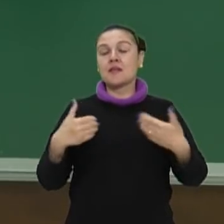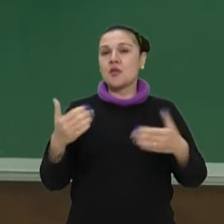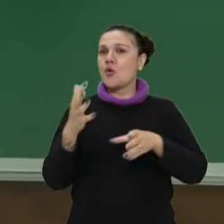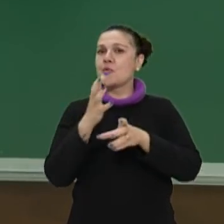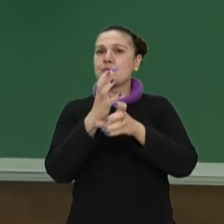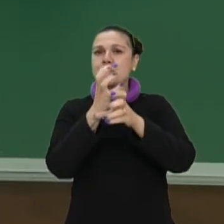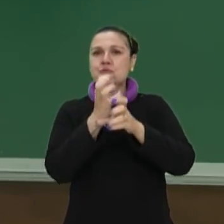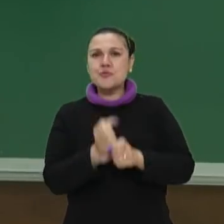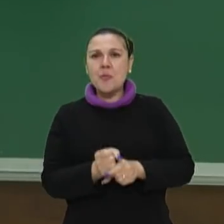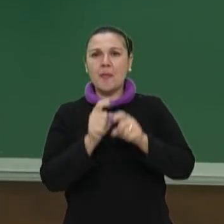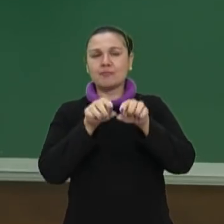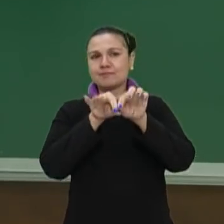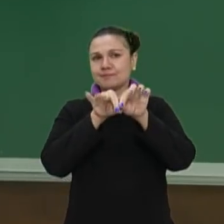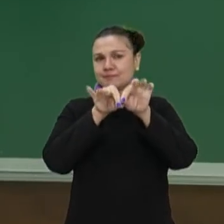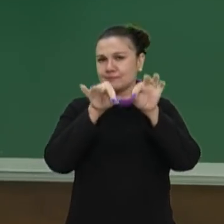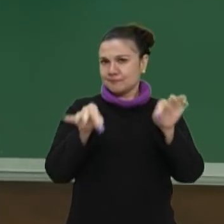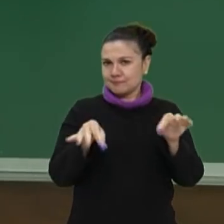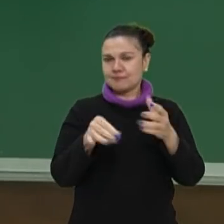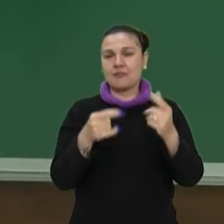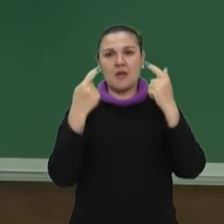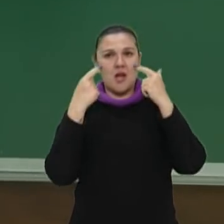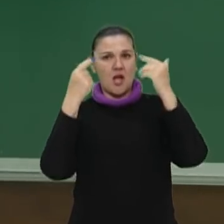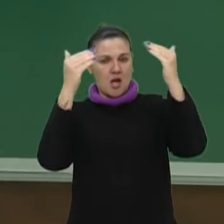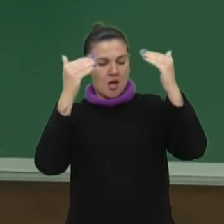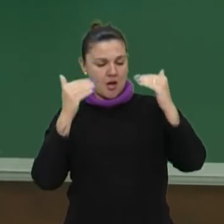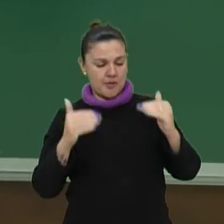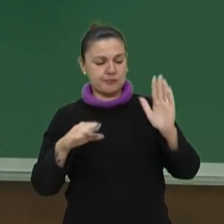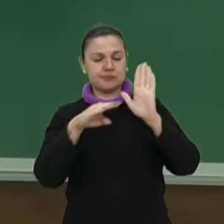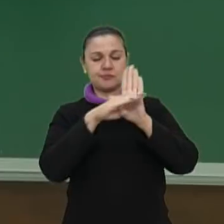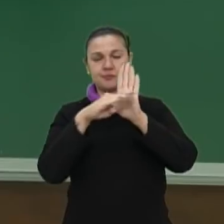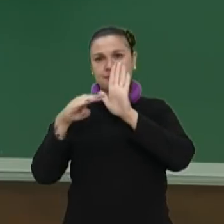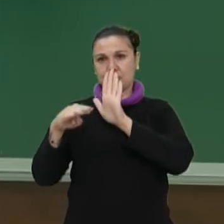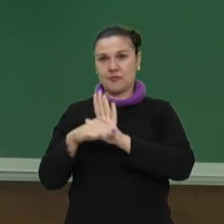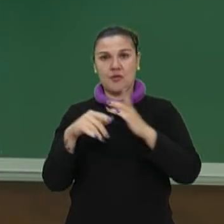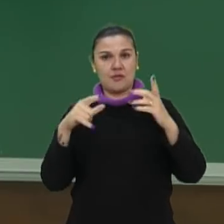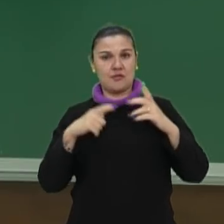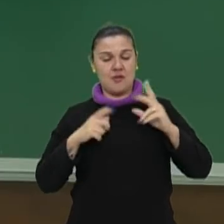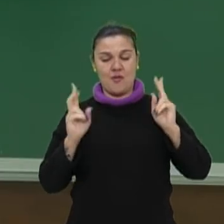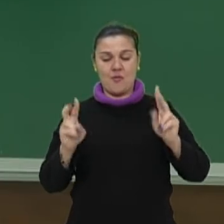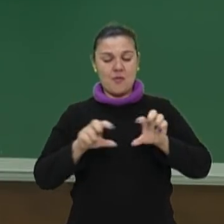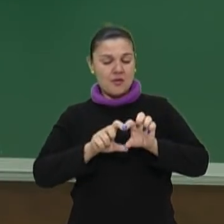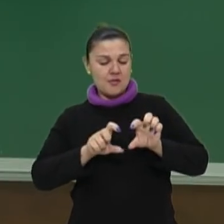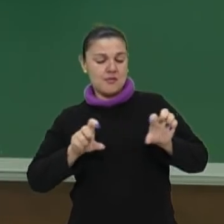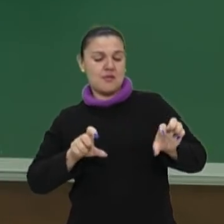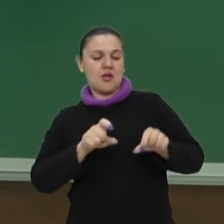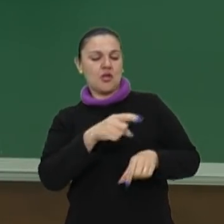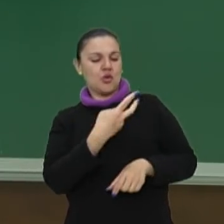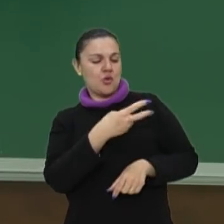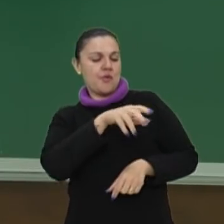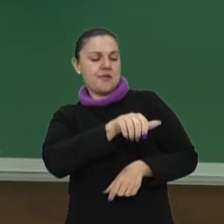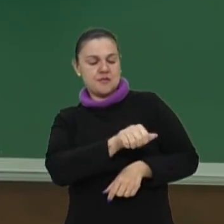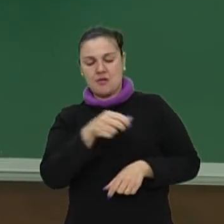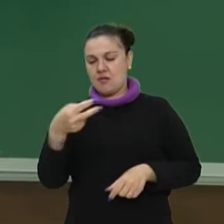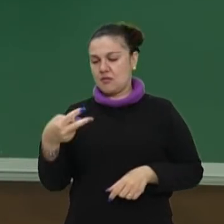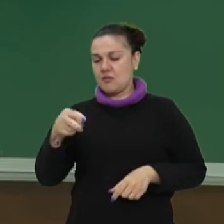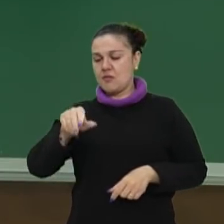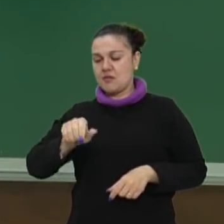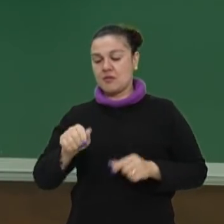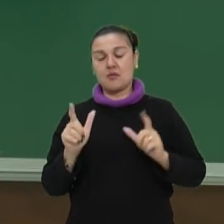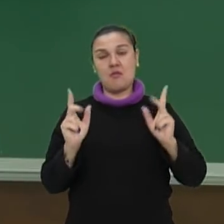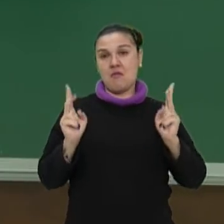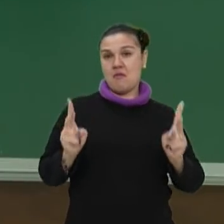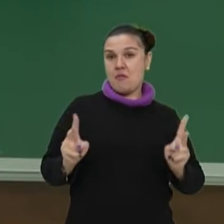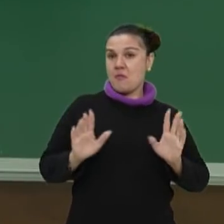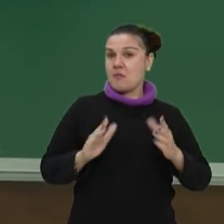isso é simples, né? Até porque são duas frações, mas essas duas frações têm o mesmo denominador. O denominador é 2a. Então, como tem o